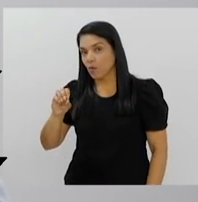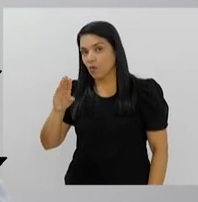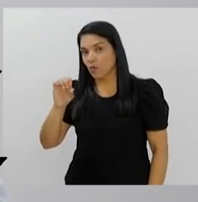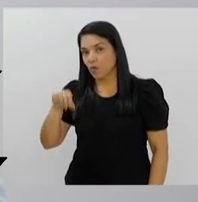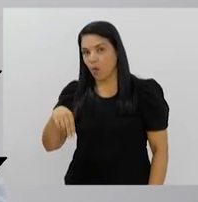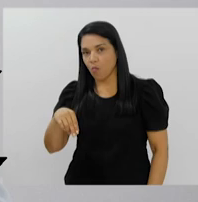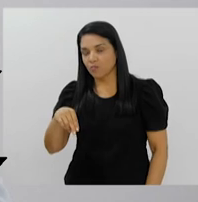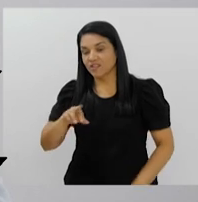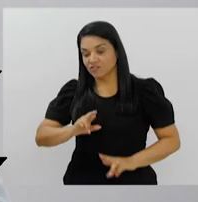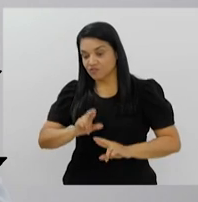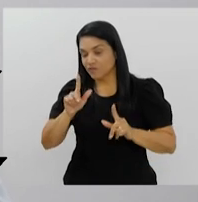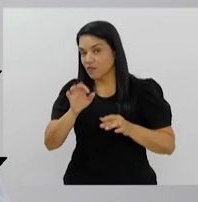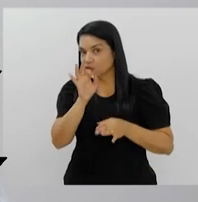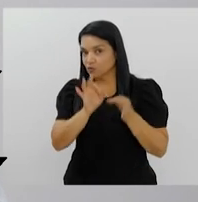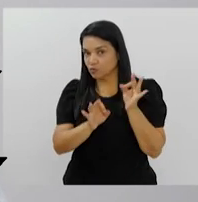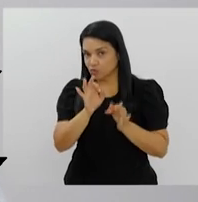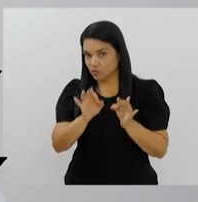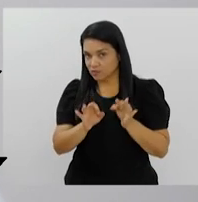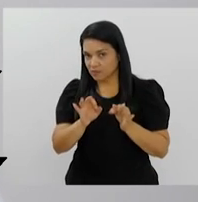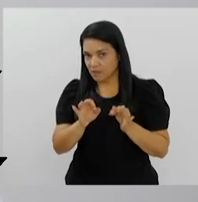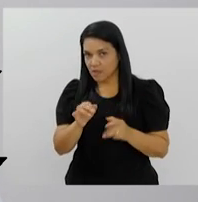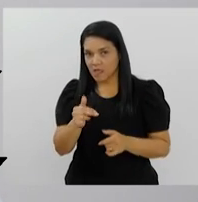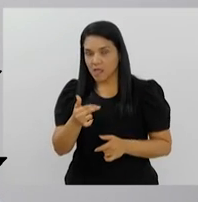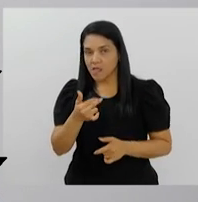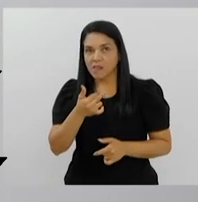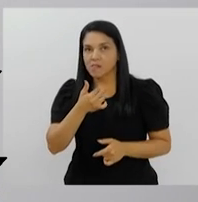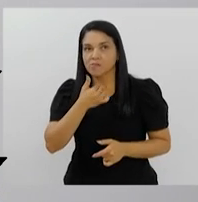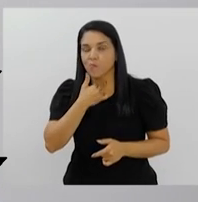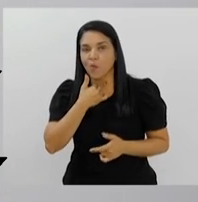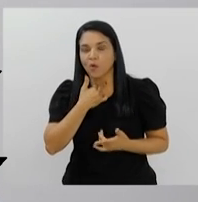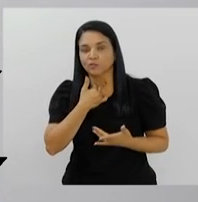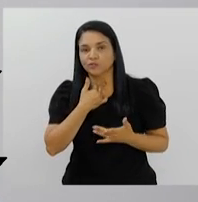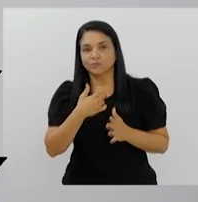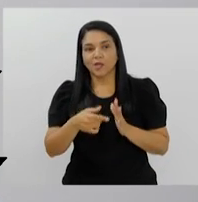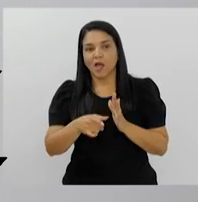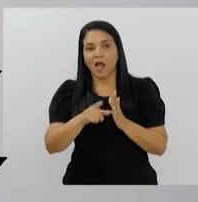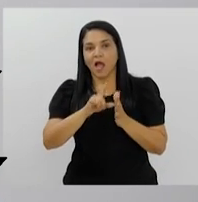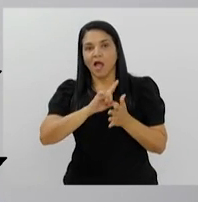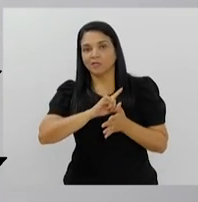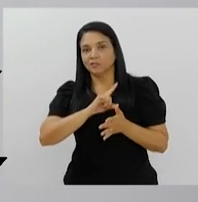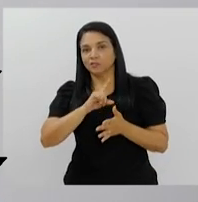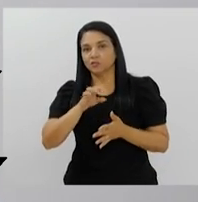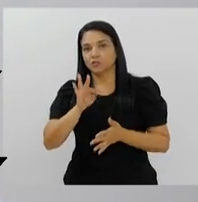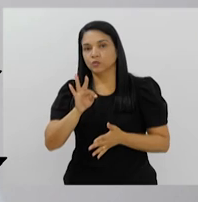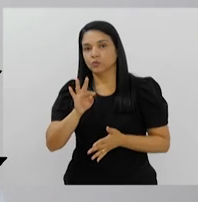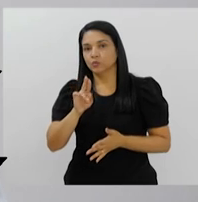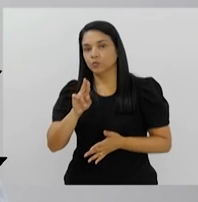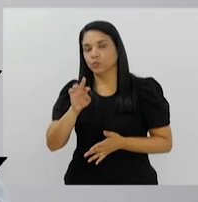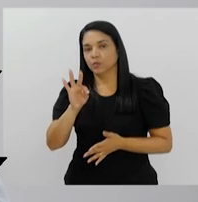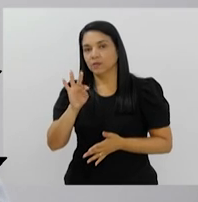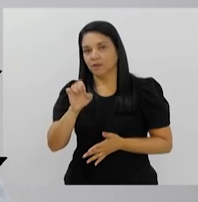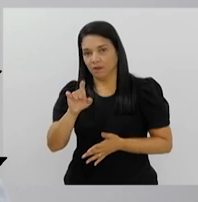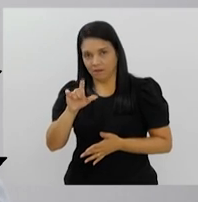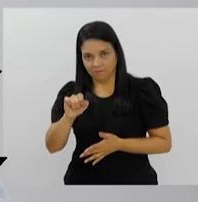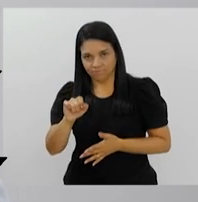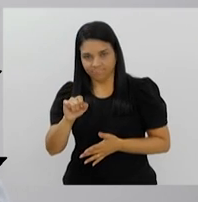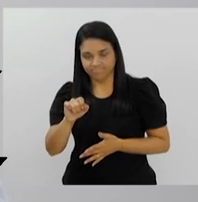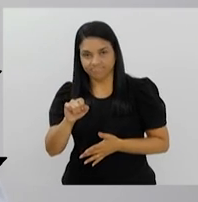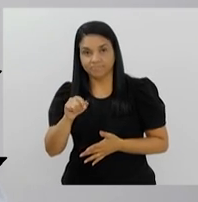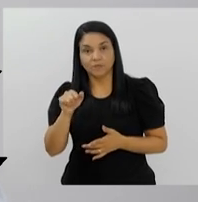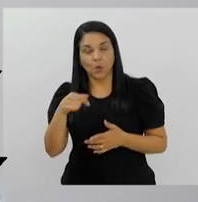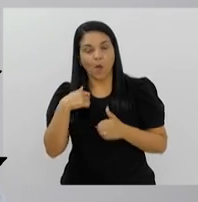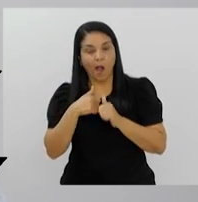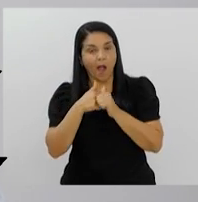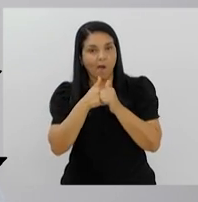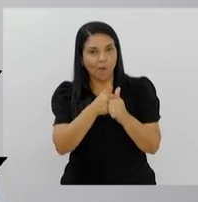justiça ele não tem como dar uma tutela antecipada num determinado caso eu tenho acompanhado